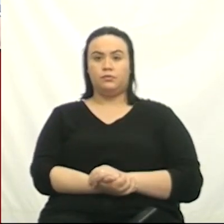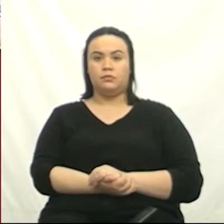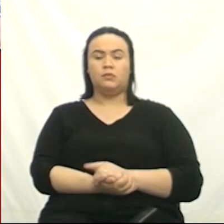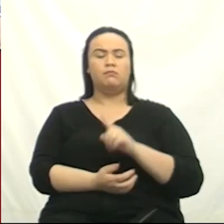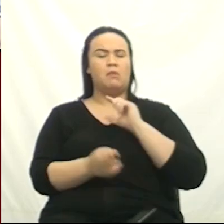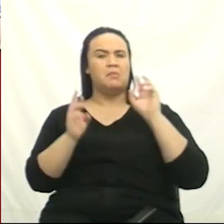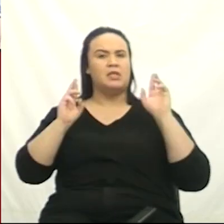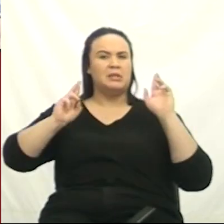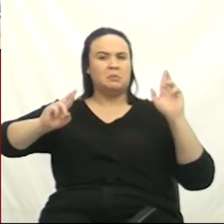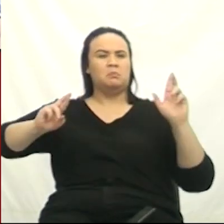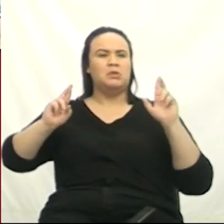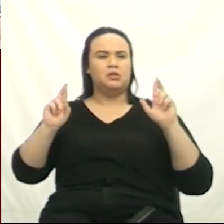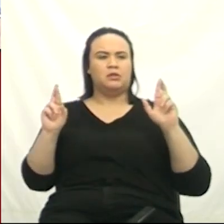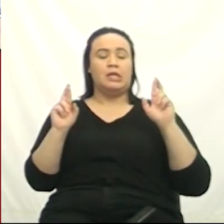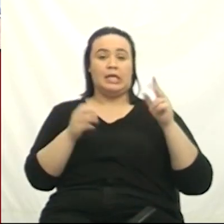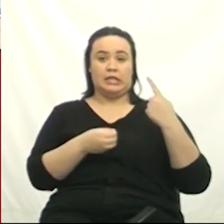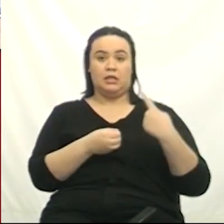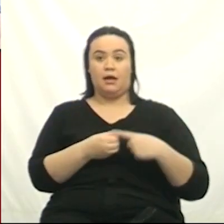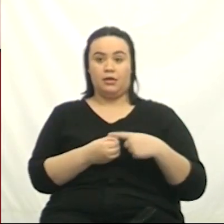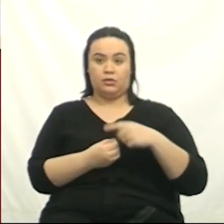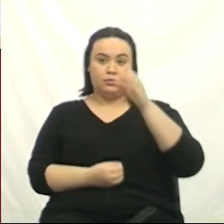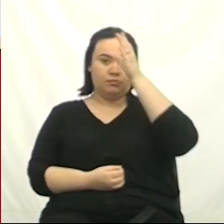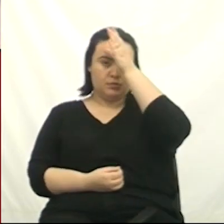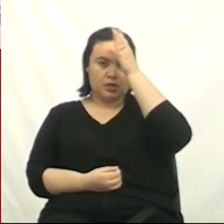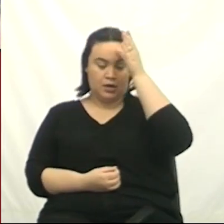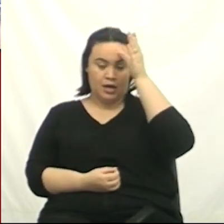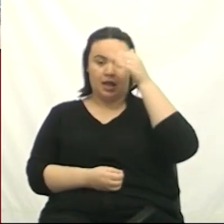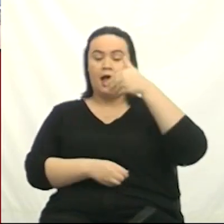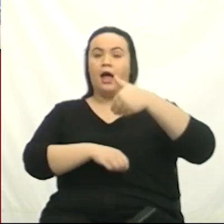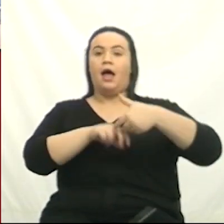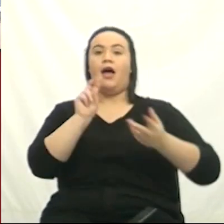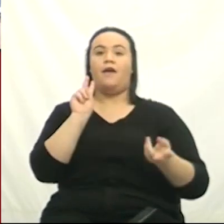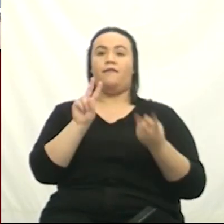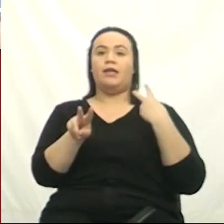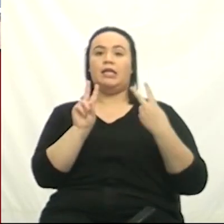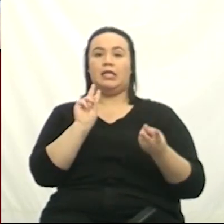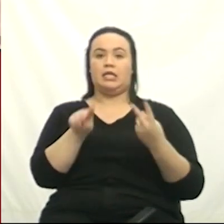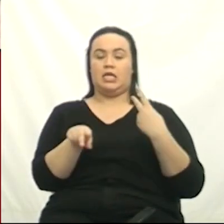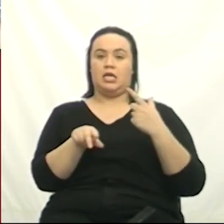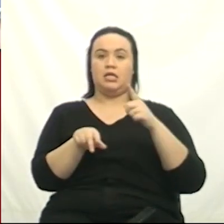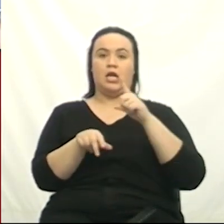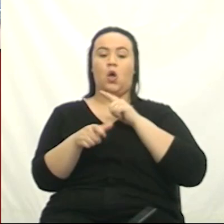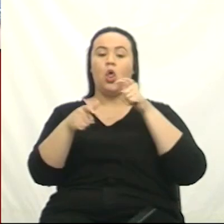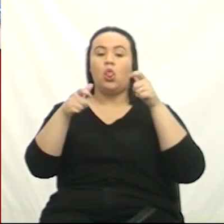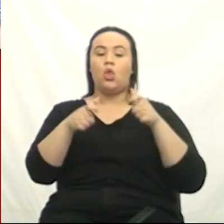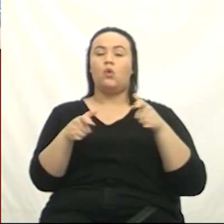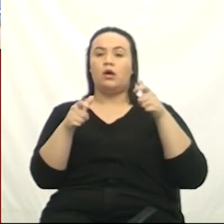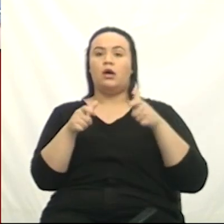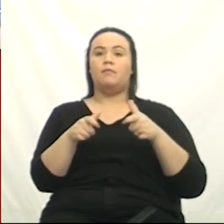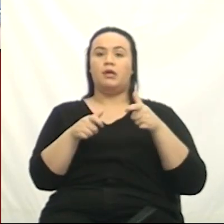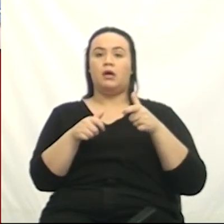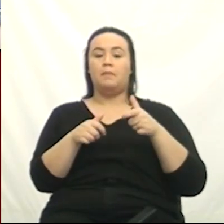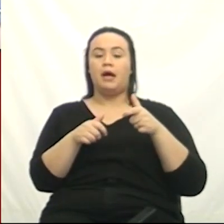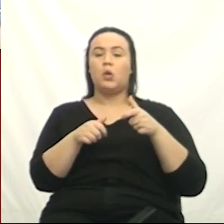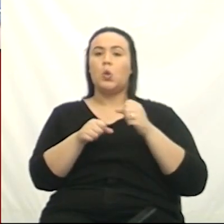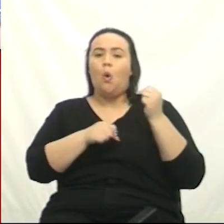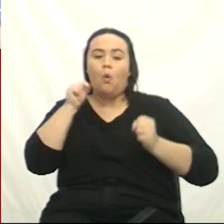expectativa muito grande que a nossa cidade tenha na Avenida Centenário uma ciclovia e um espaço para corrida.